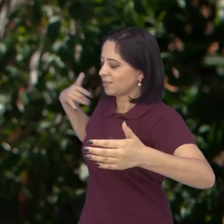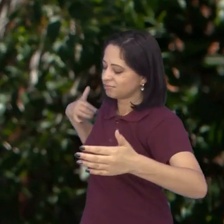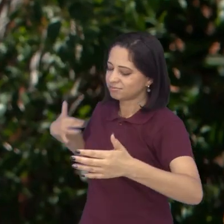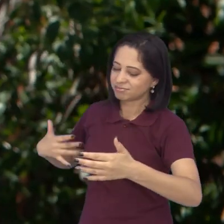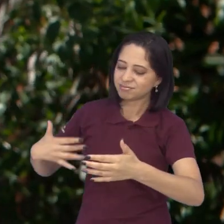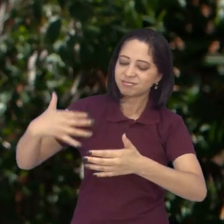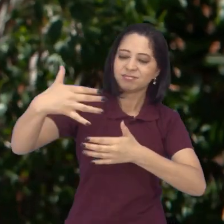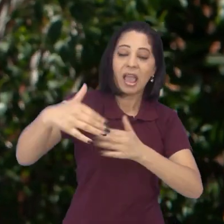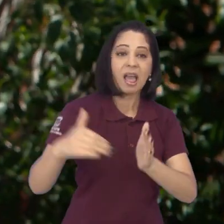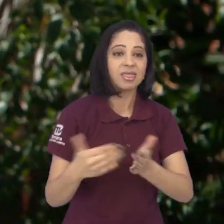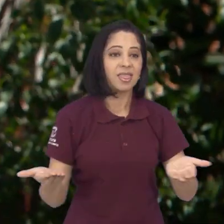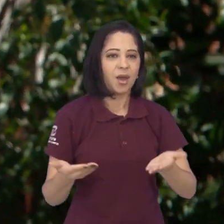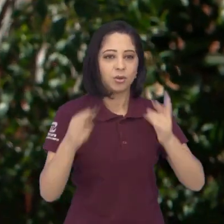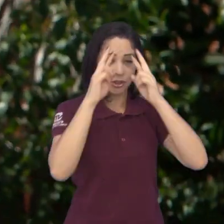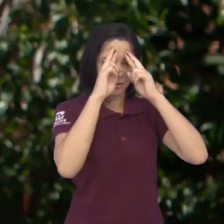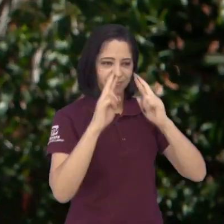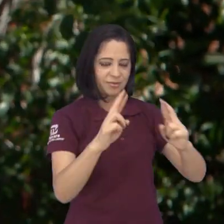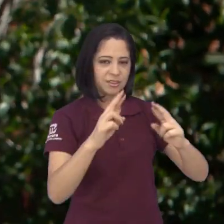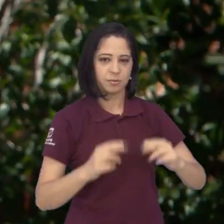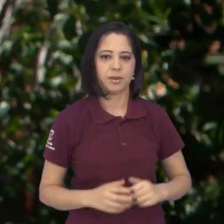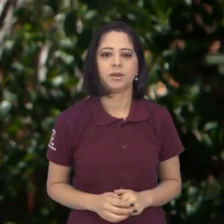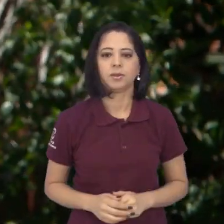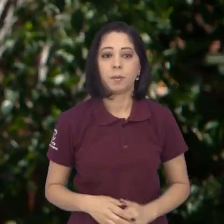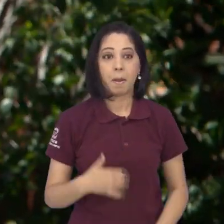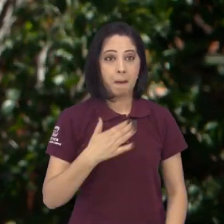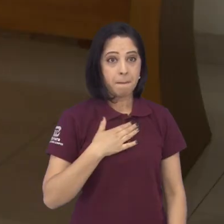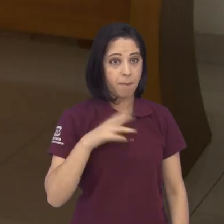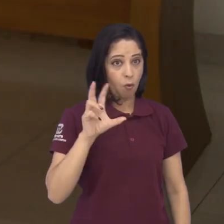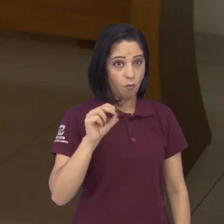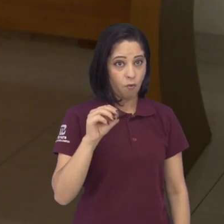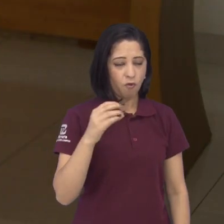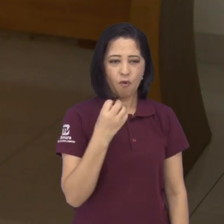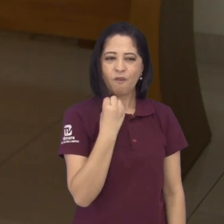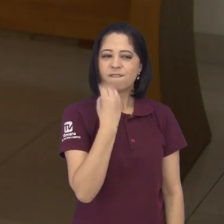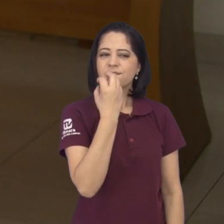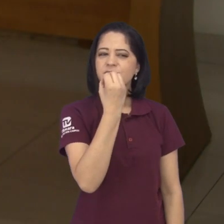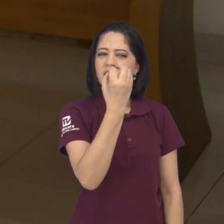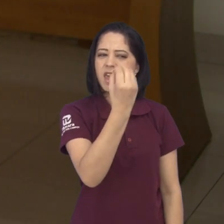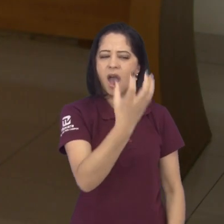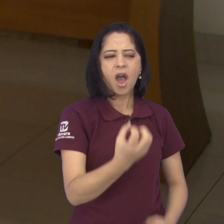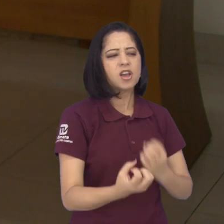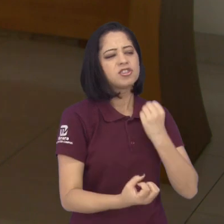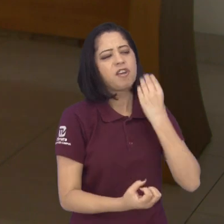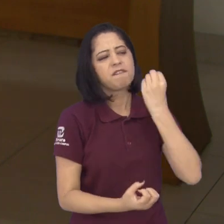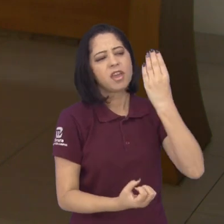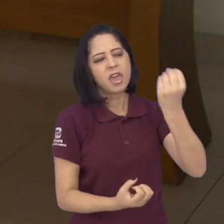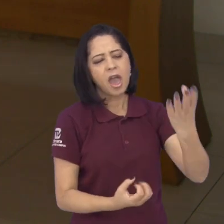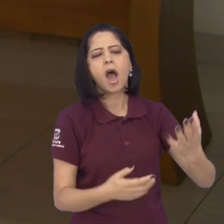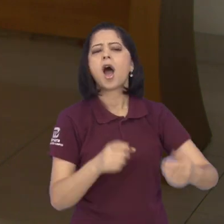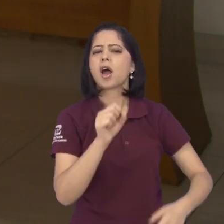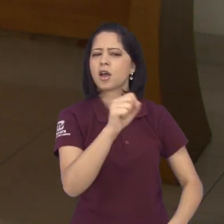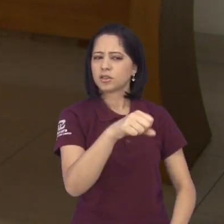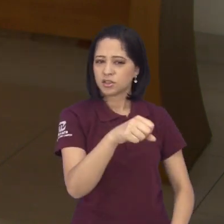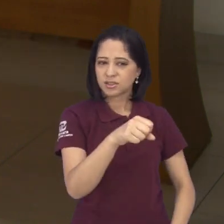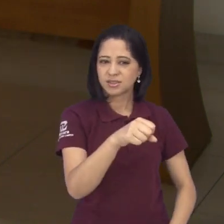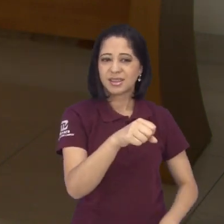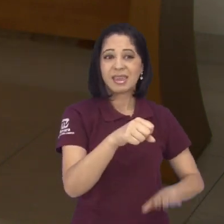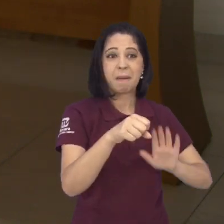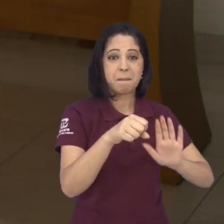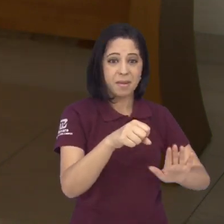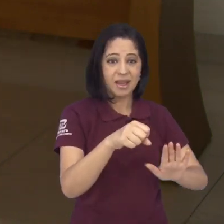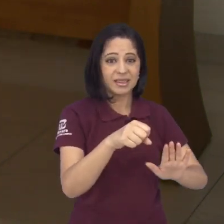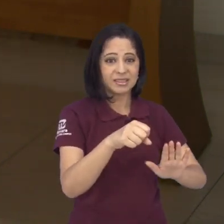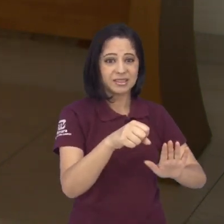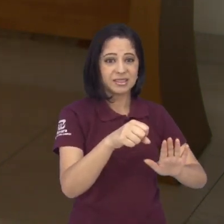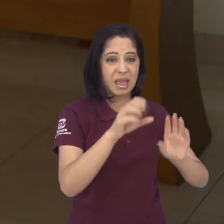e conecta gerações por meio de tradições e respeito. Ele viajava bastante, tem muitas fotos